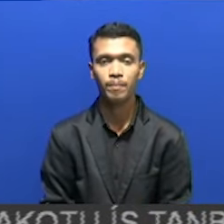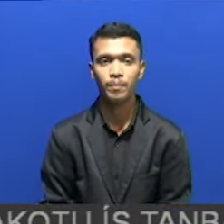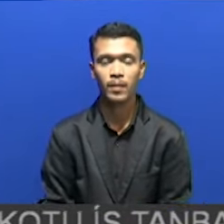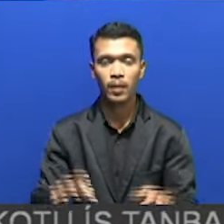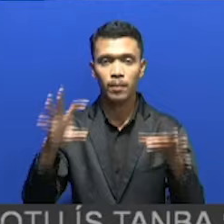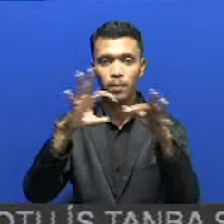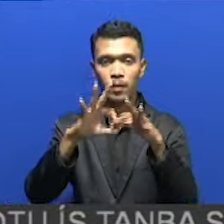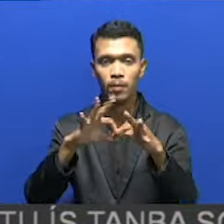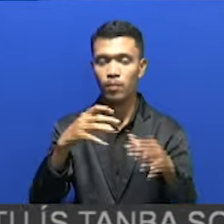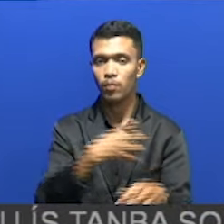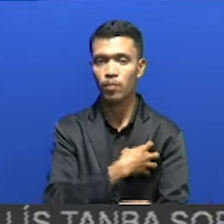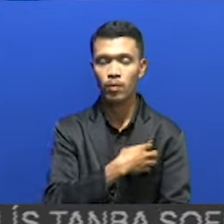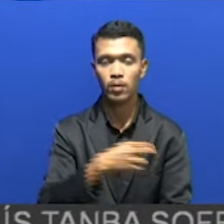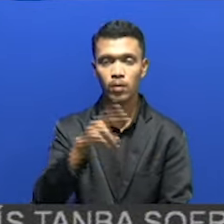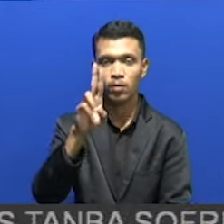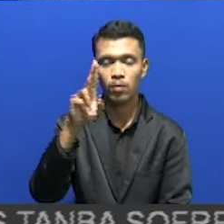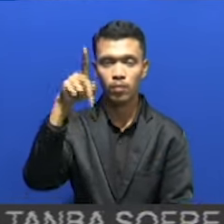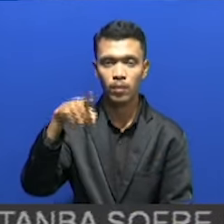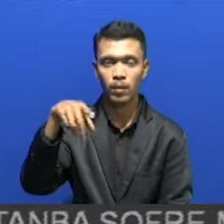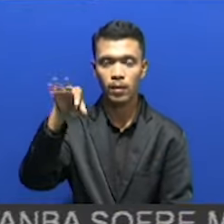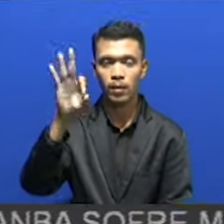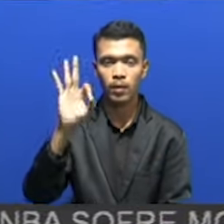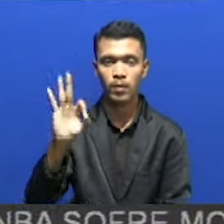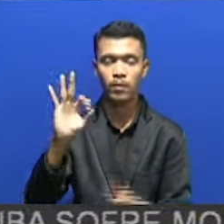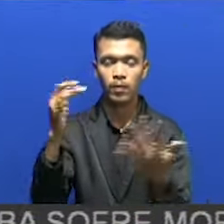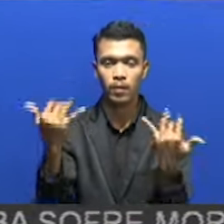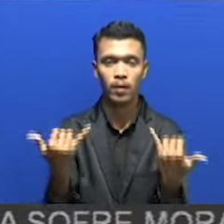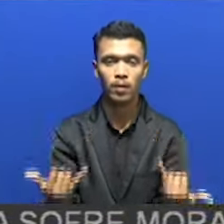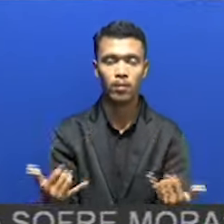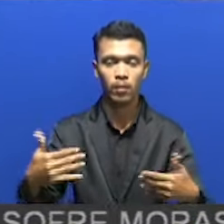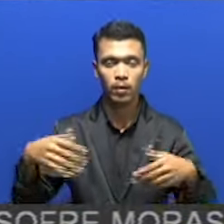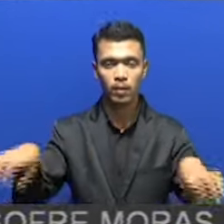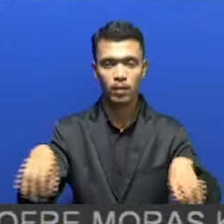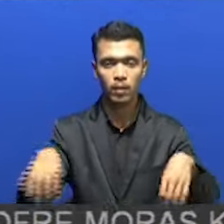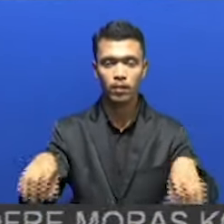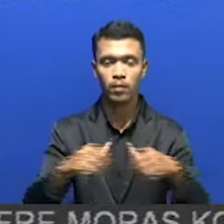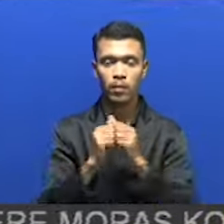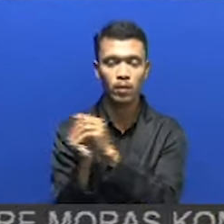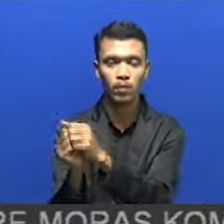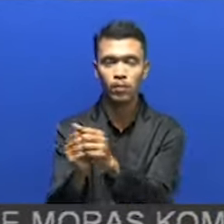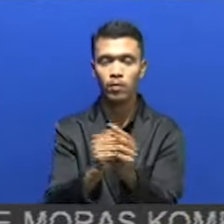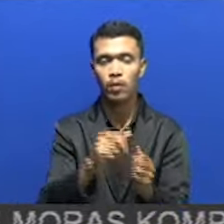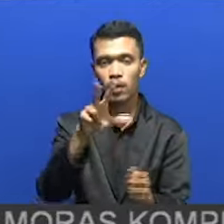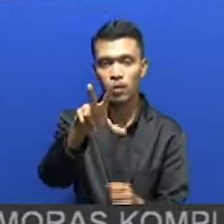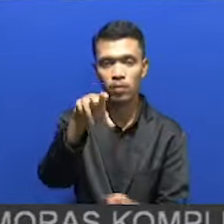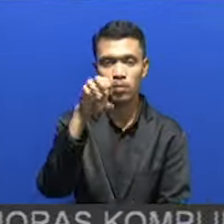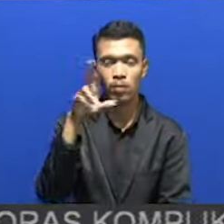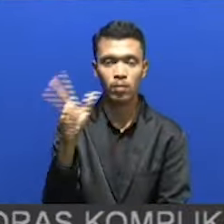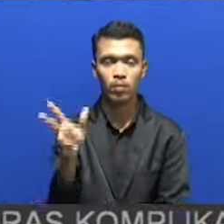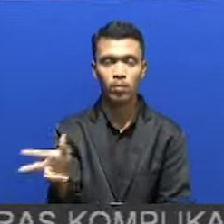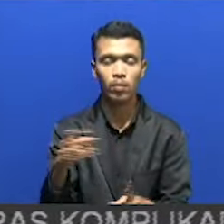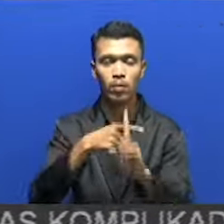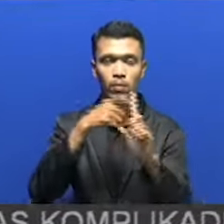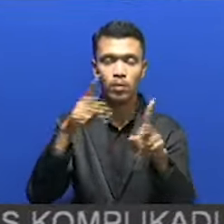Total membro Polícia Unidade Patrulhamento Fronteira, Nebeda Downe, Ativo, Hamutu, Atostolo, Tolnolo, Husi